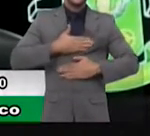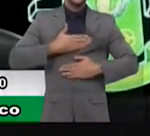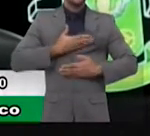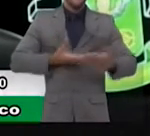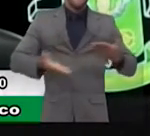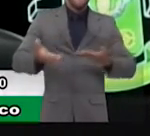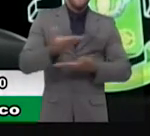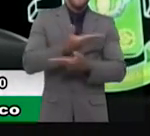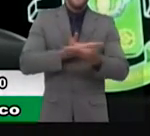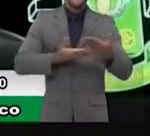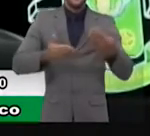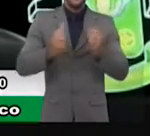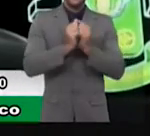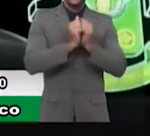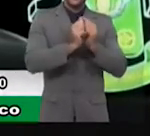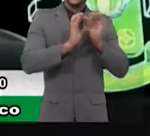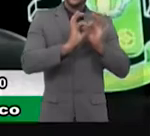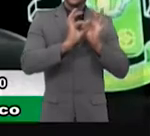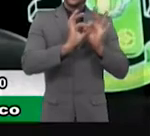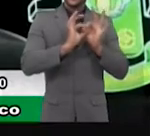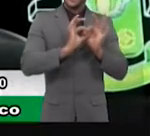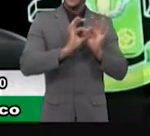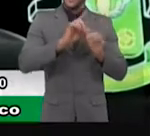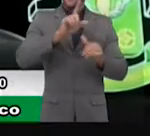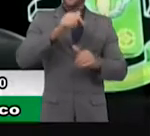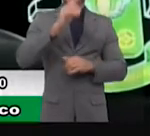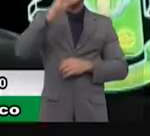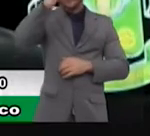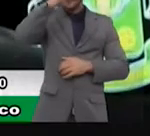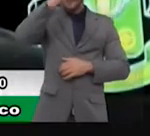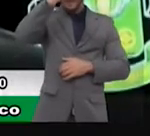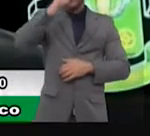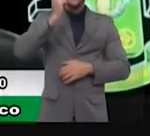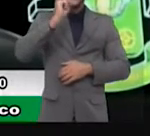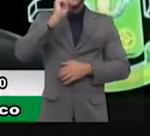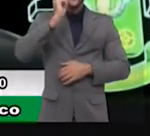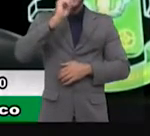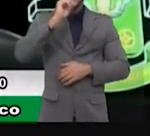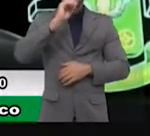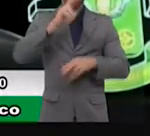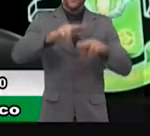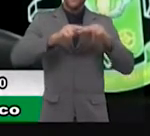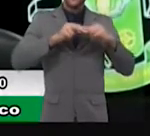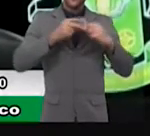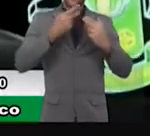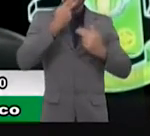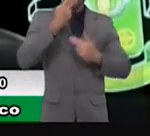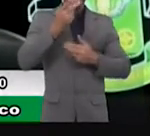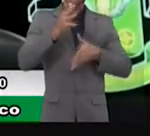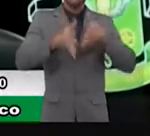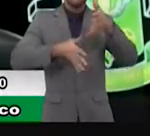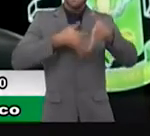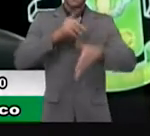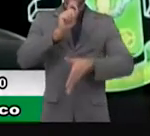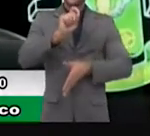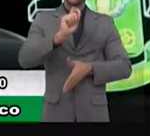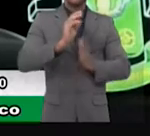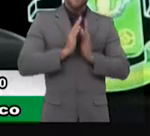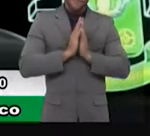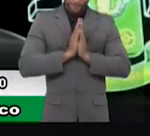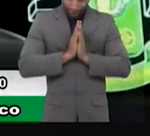está ao lado de Vossa Excelência também, é um aprendizado todos os dias. Então, deixar aqui a minha gratidão e dizer que Vossa Excelência é um amigo